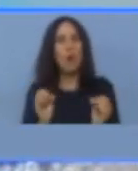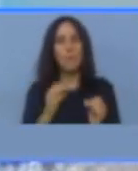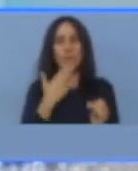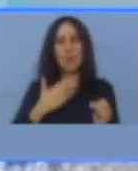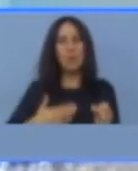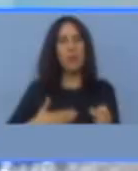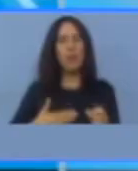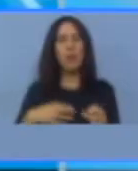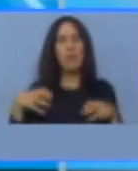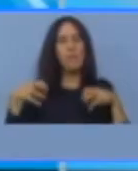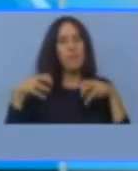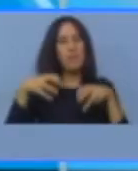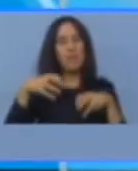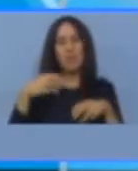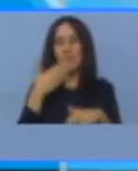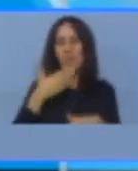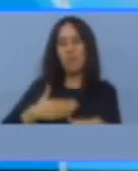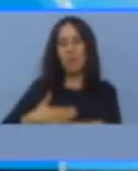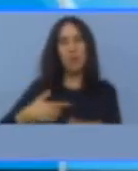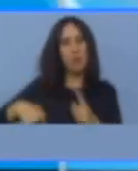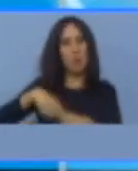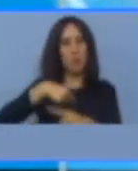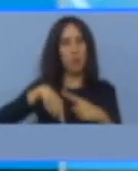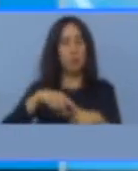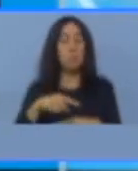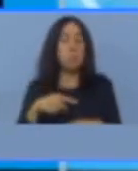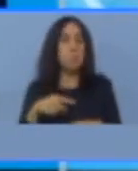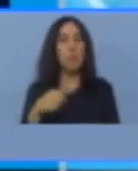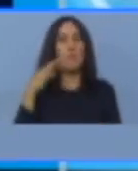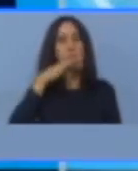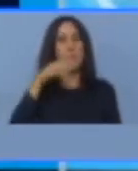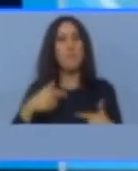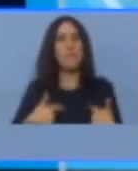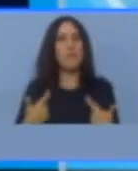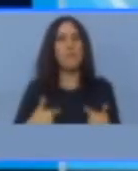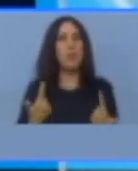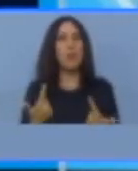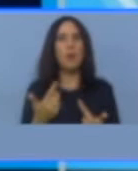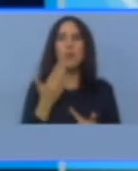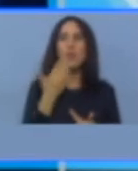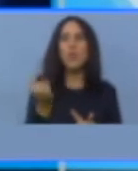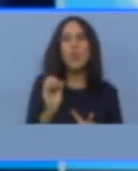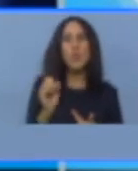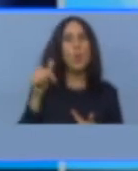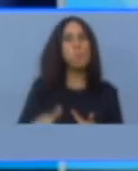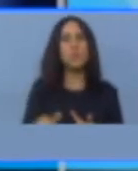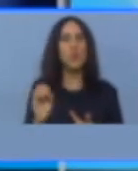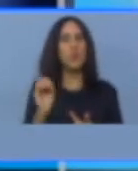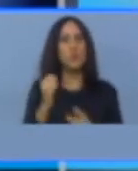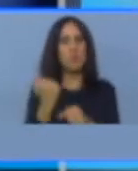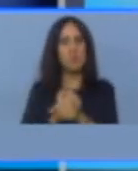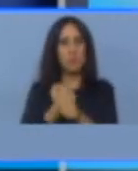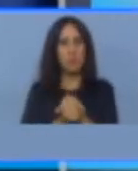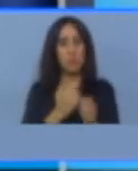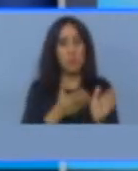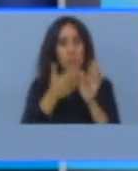caráter fantasmagórico que pode fazer com que nós e as próprias famílias não recorram logo aos serviços. Para além de